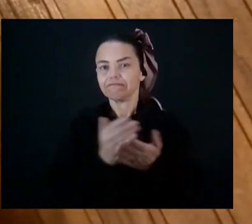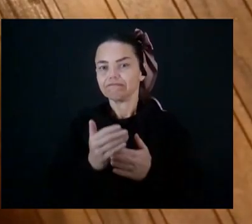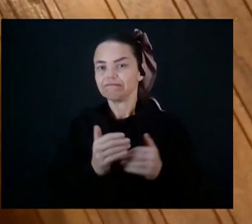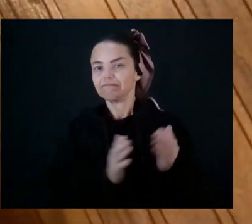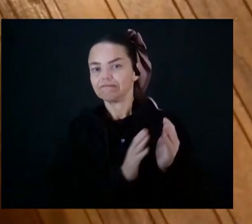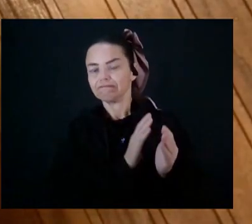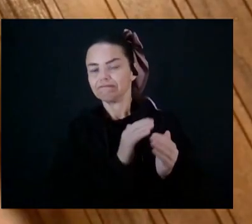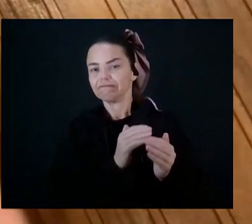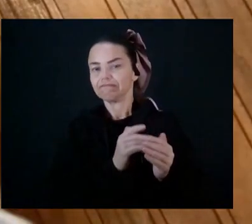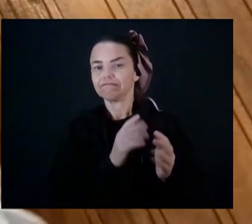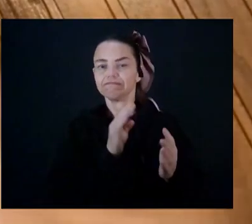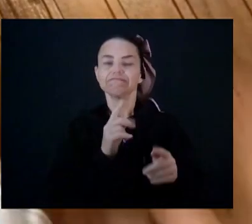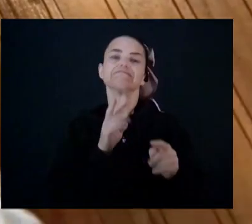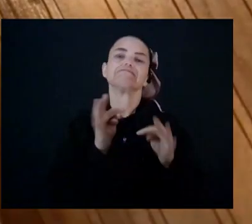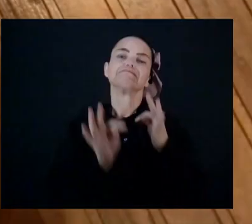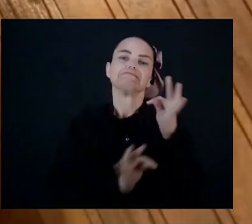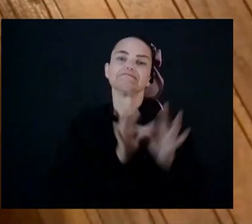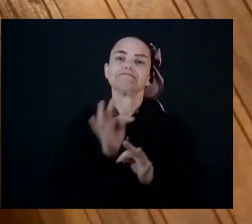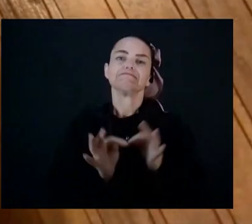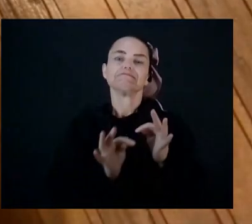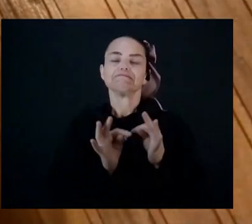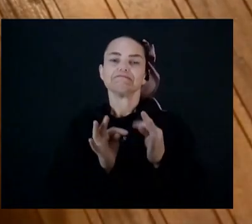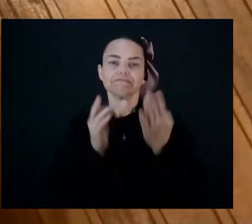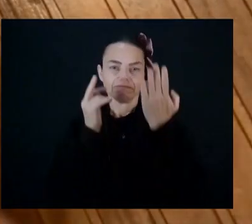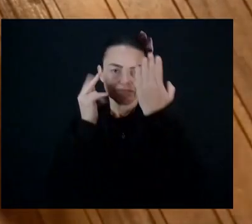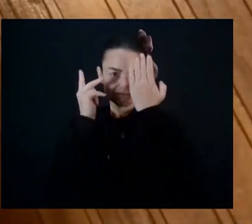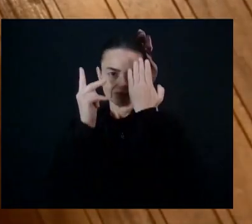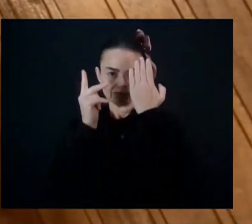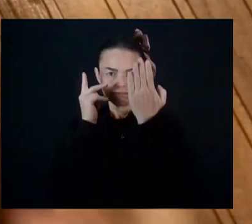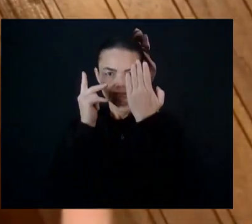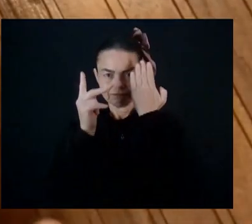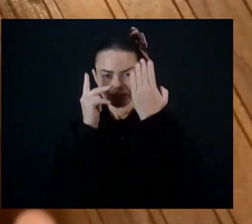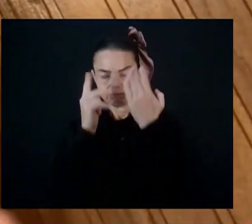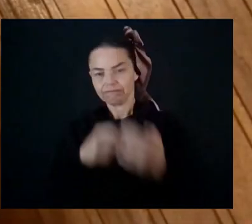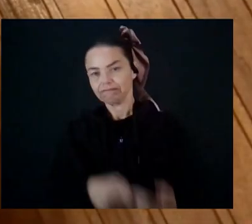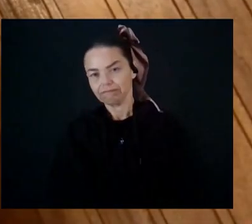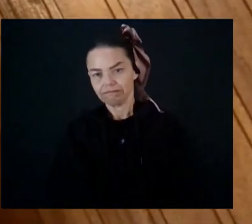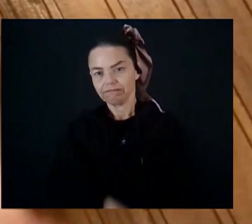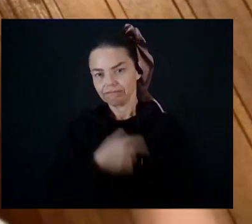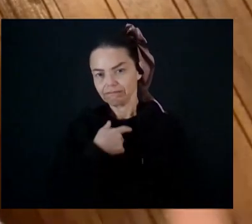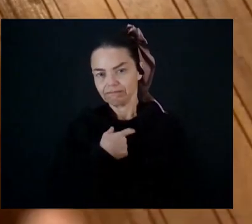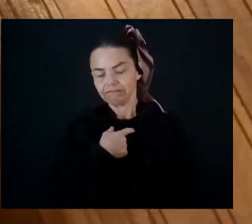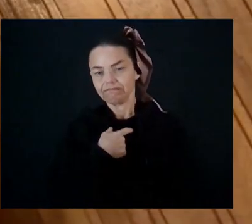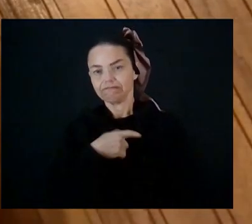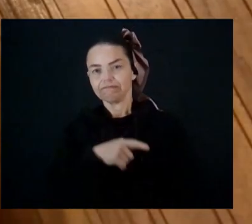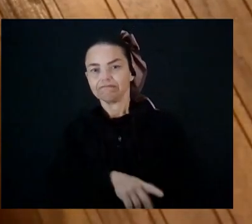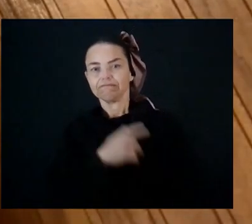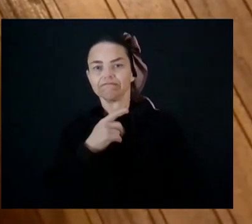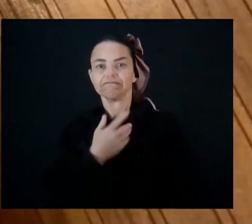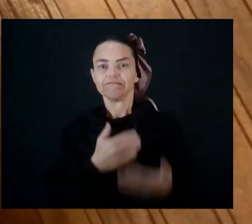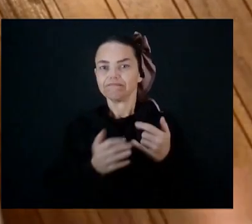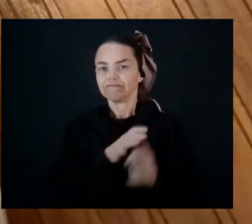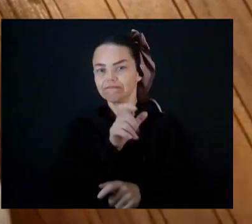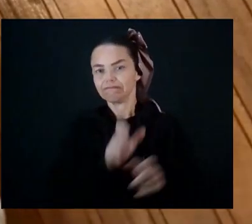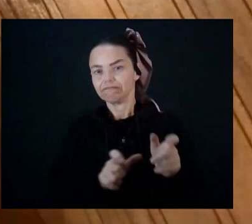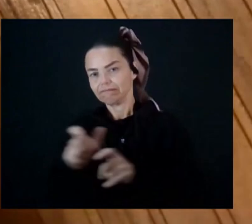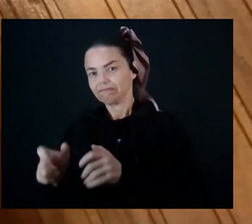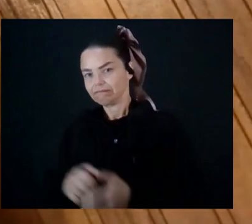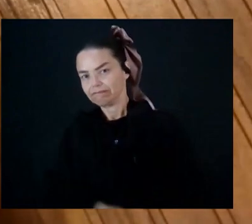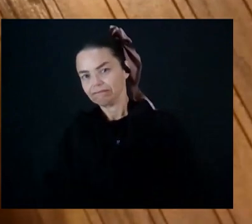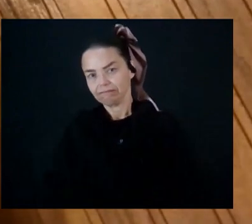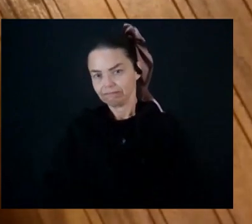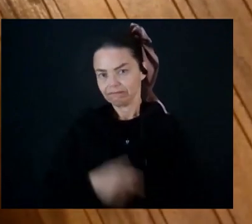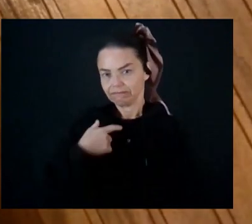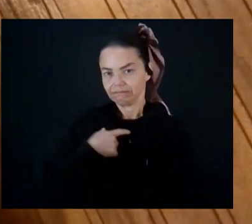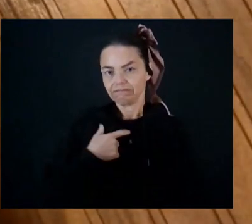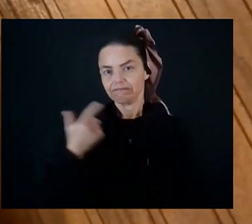terapêutico, um processo psicoterapêutico, que é o padrão ouro para qualquer uma dessas demandas quando